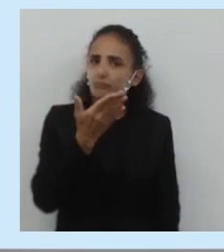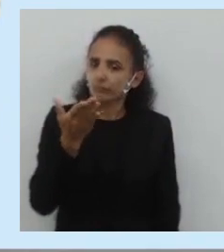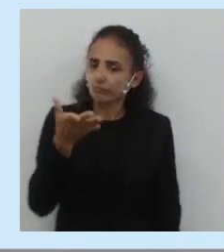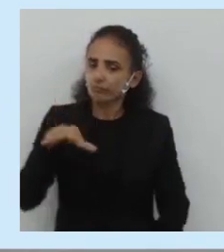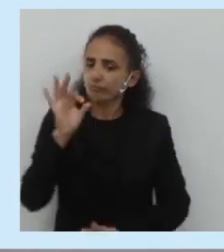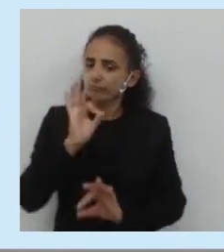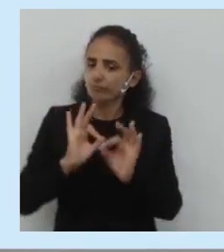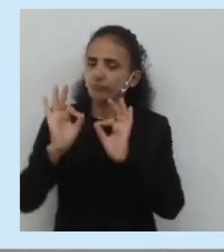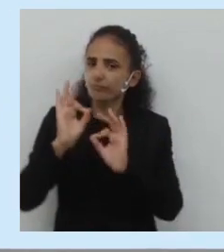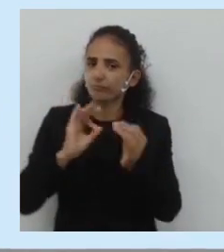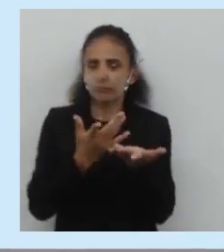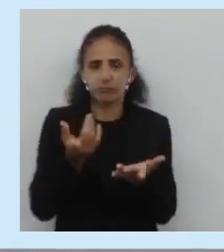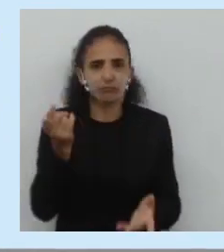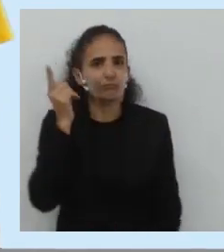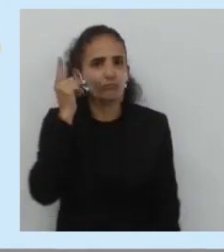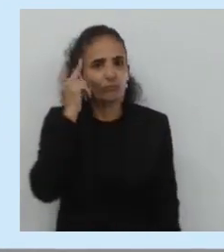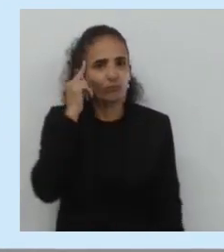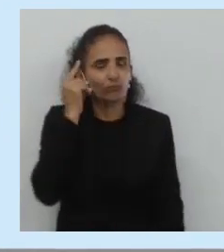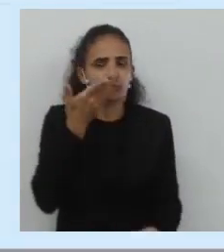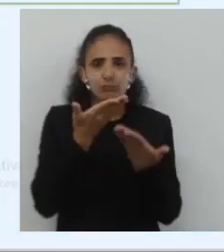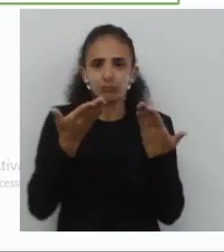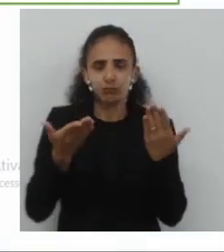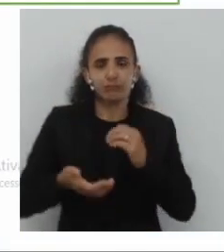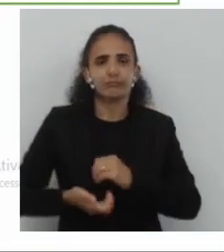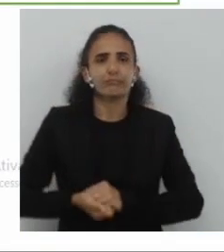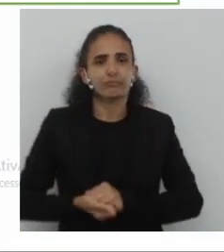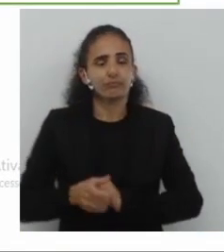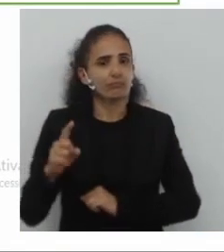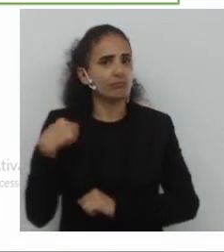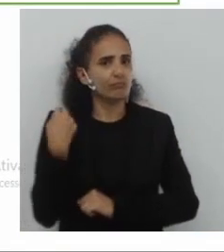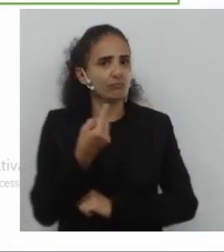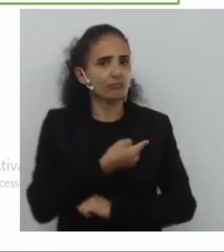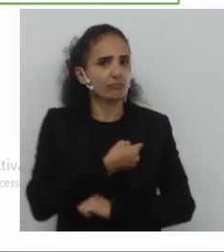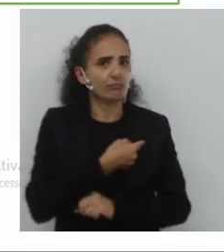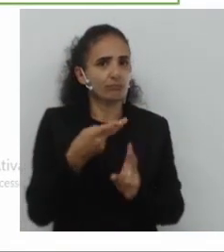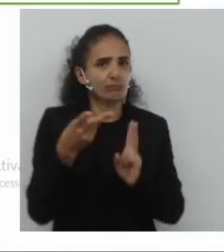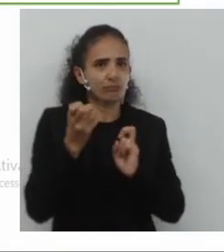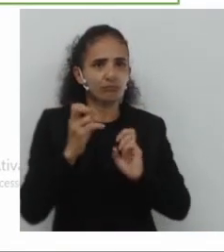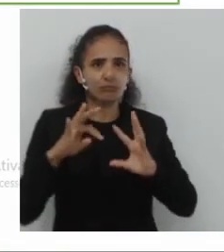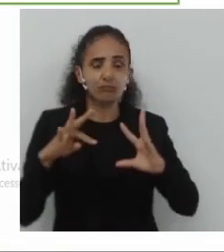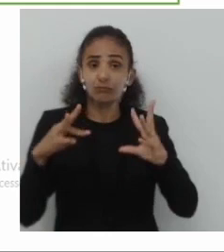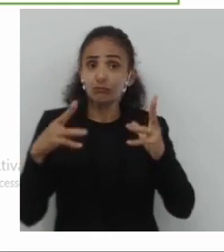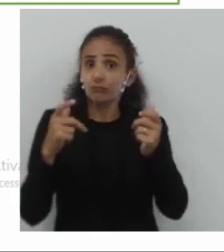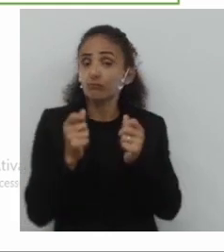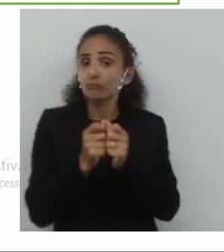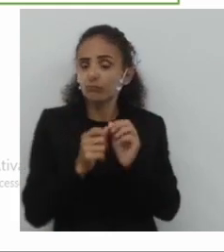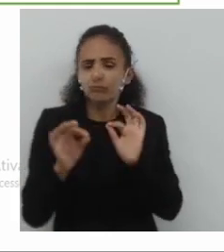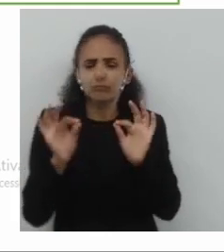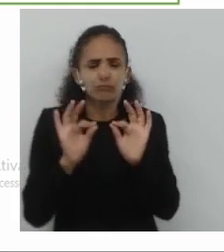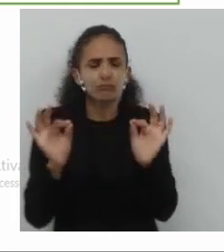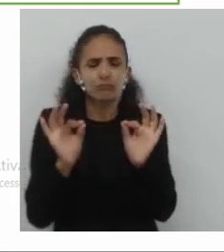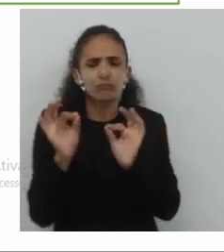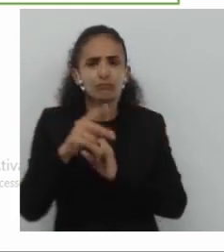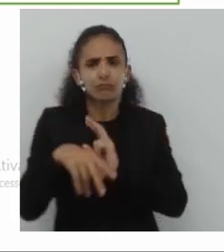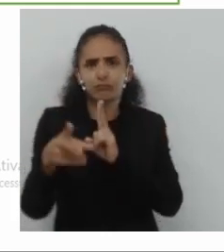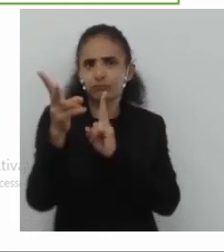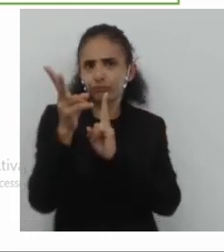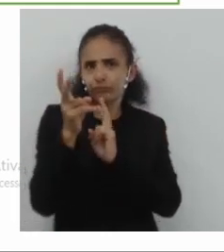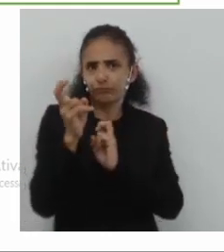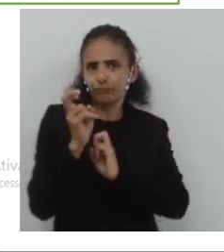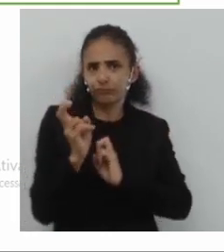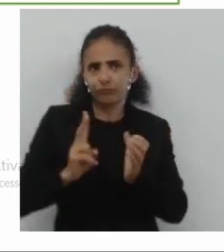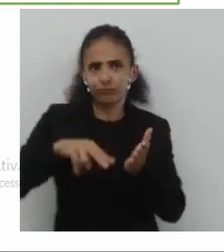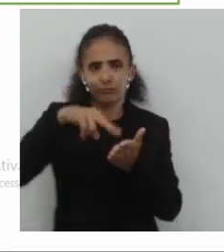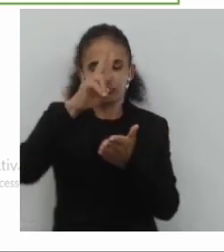em nossa aula de hoje. Vejam só aqui, na tela, nós temos assim: contudo, numa simples audição